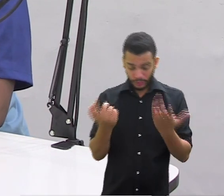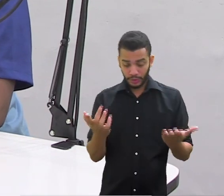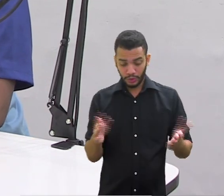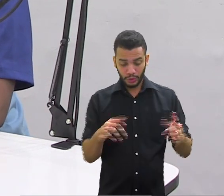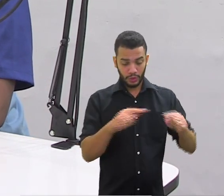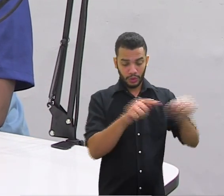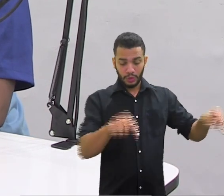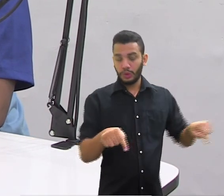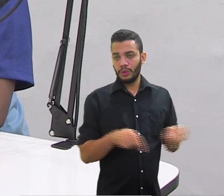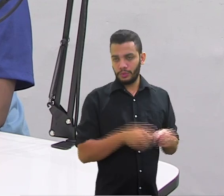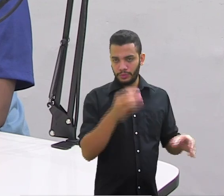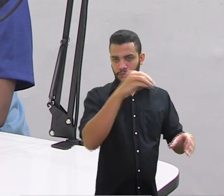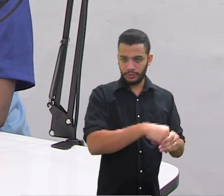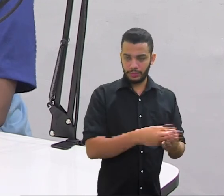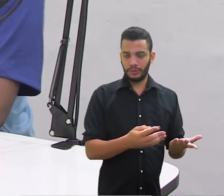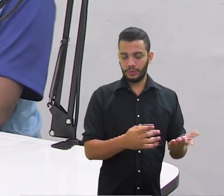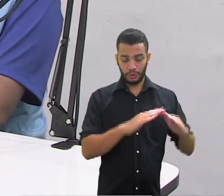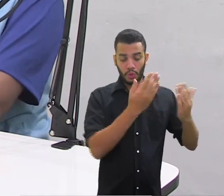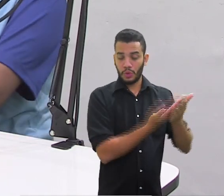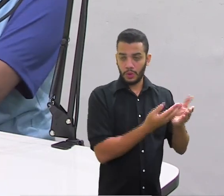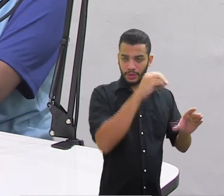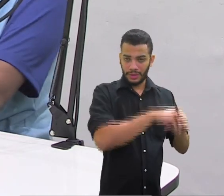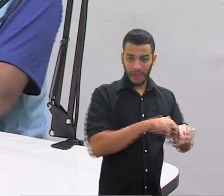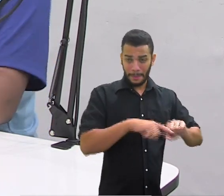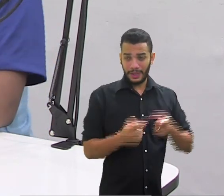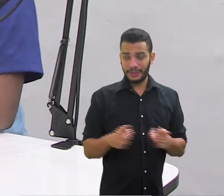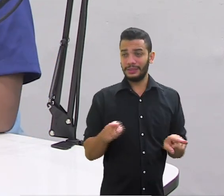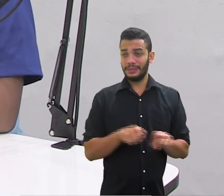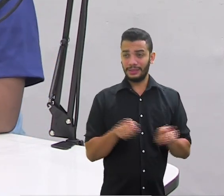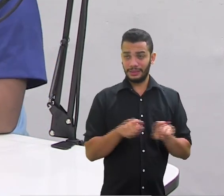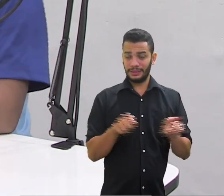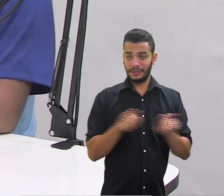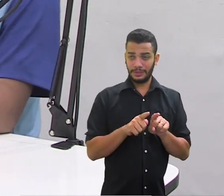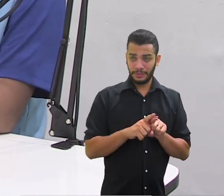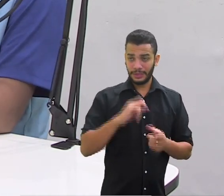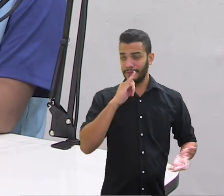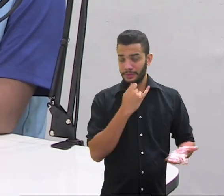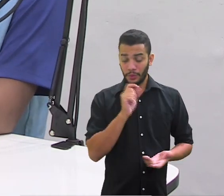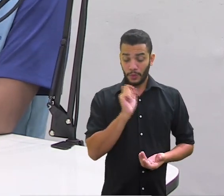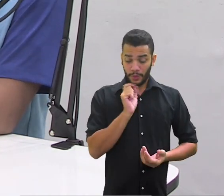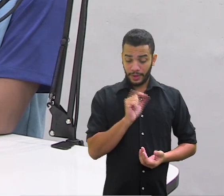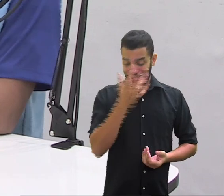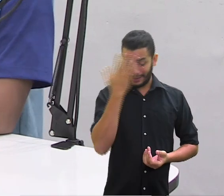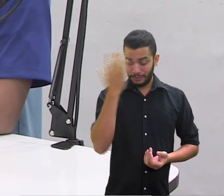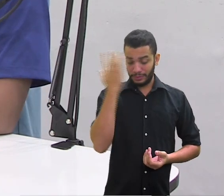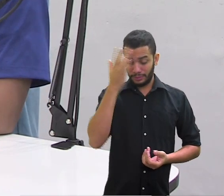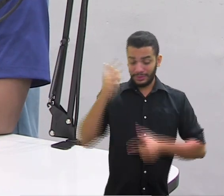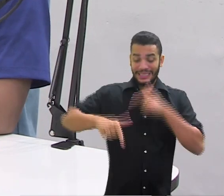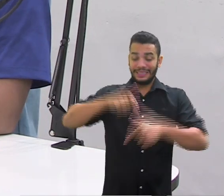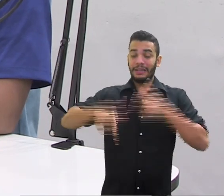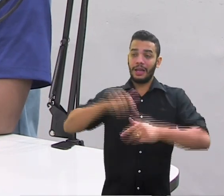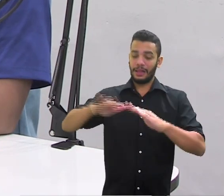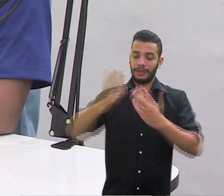violência contra os funcionários da rede, né, escolar ou dos funcionários